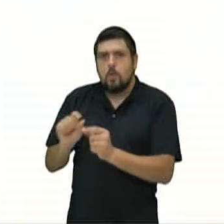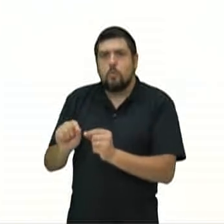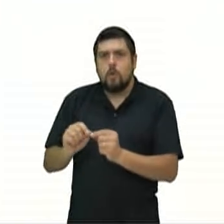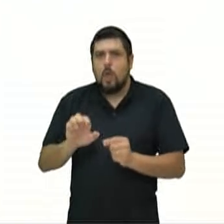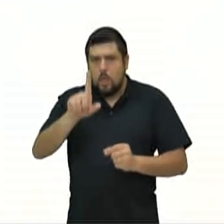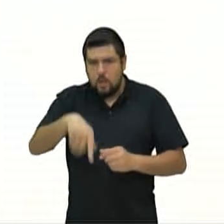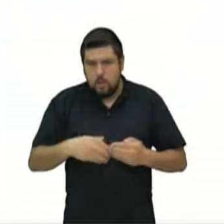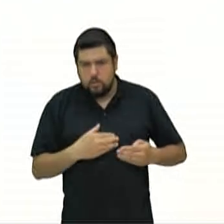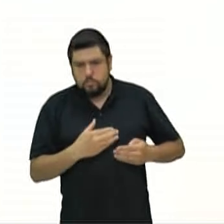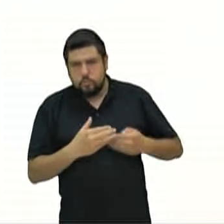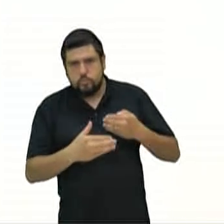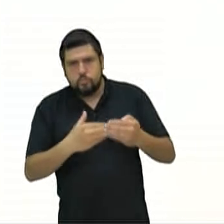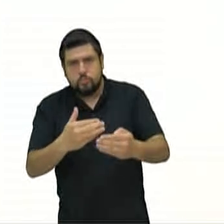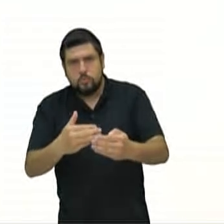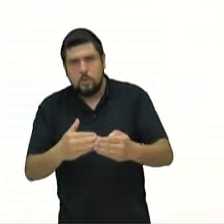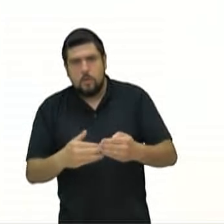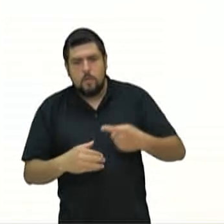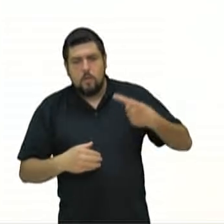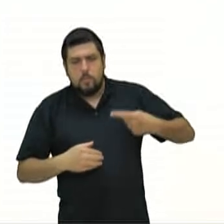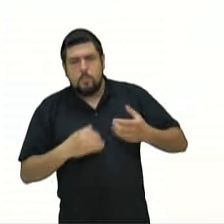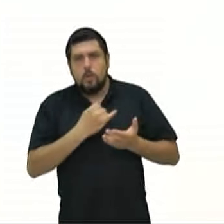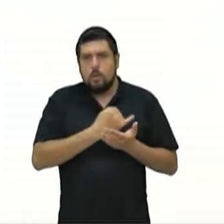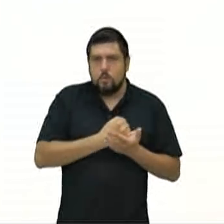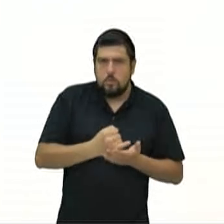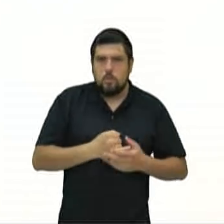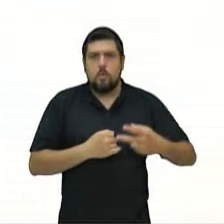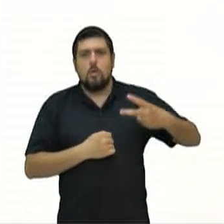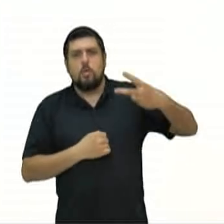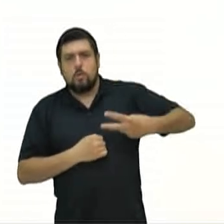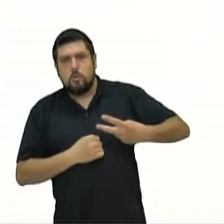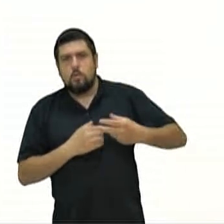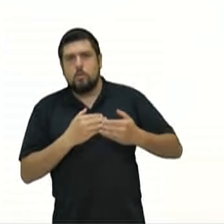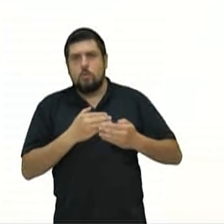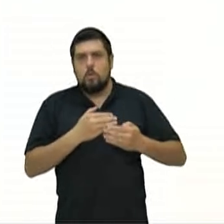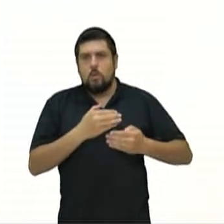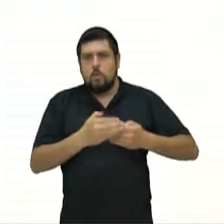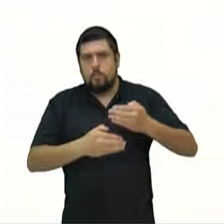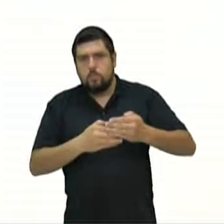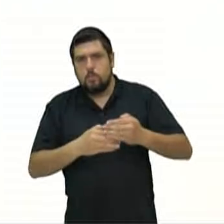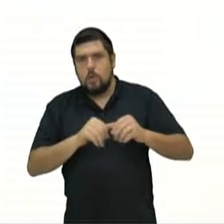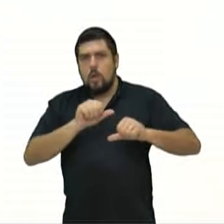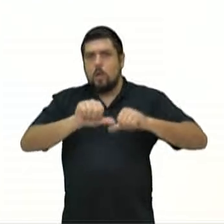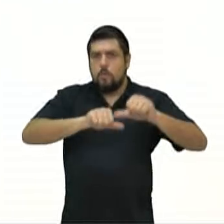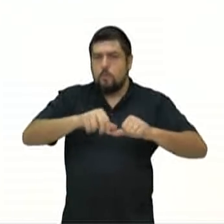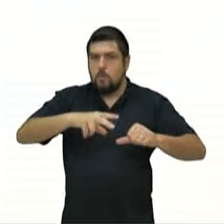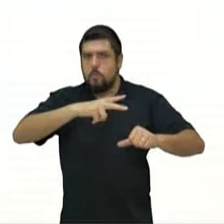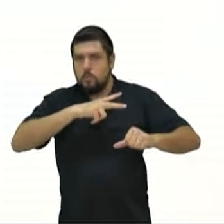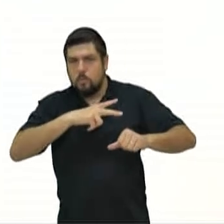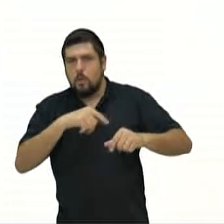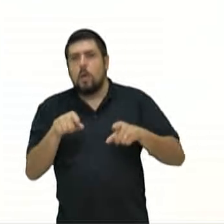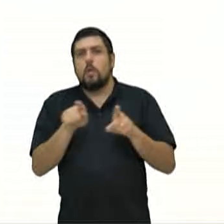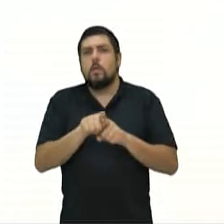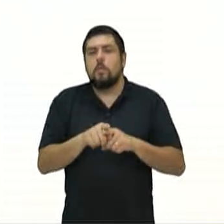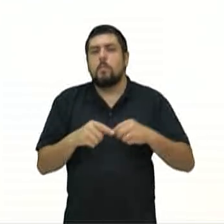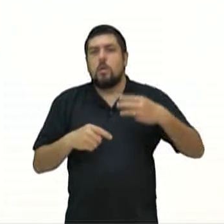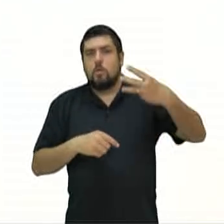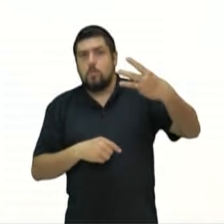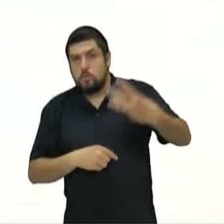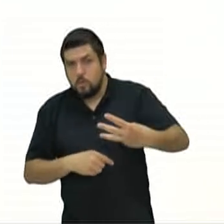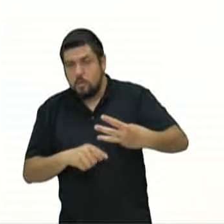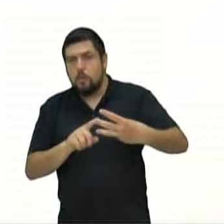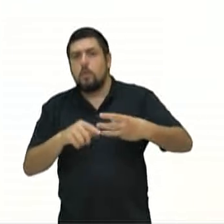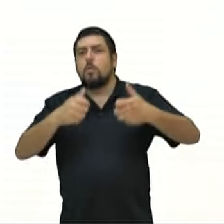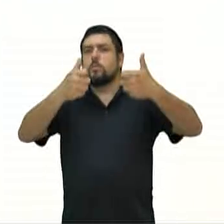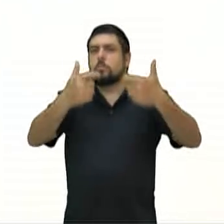pessoal. Lembra-se, primeiro parágrafo, introdução, segundo parágrafo falou da transformação individual pessoal, ele falou no terceiro